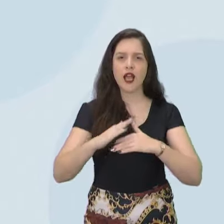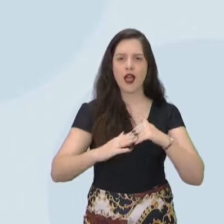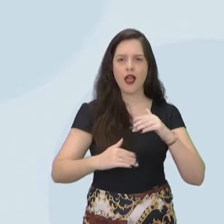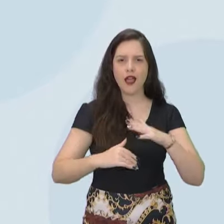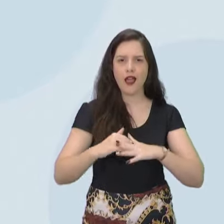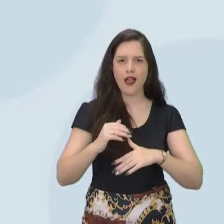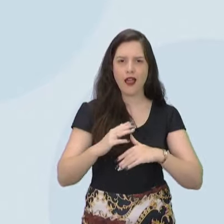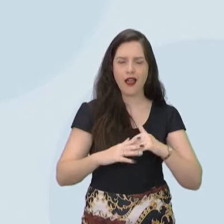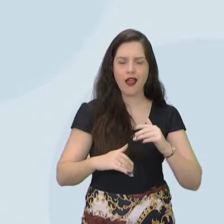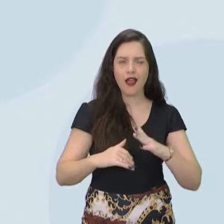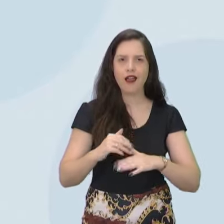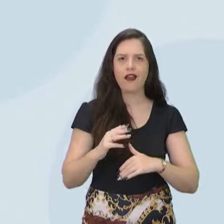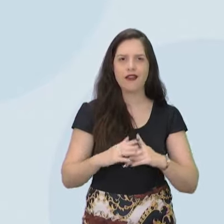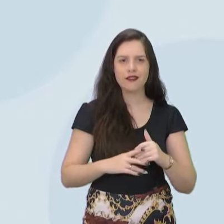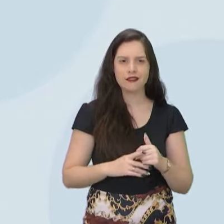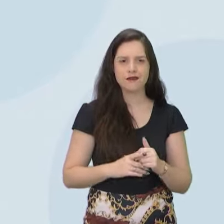habilidade